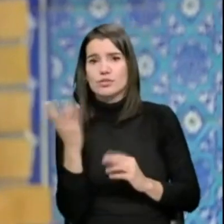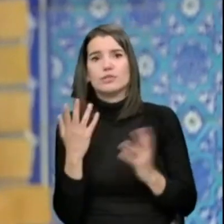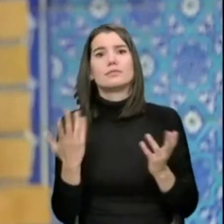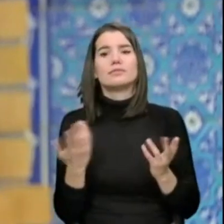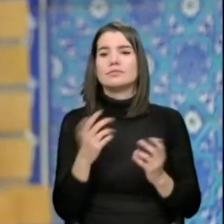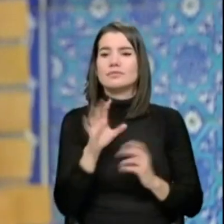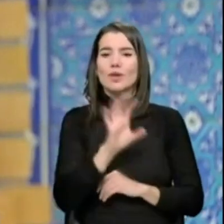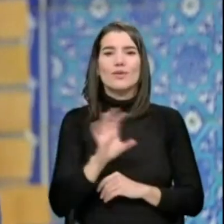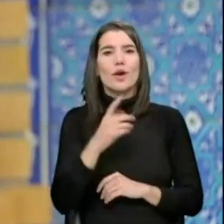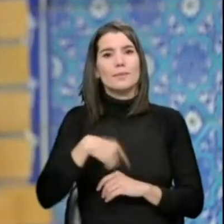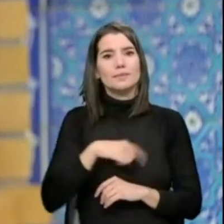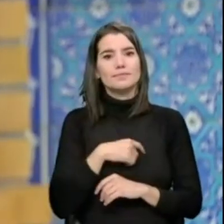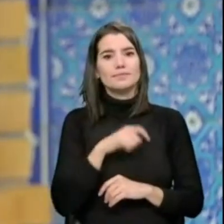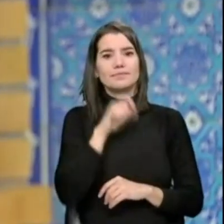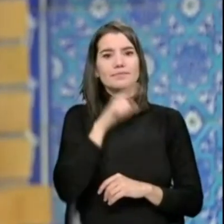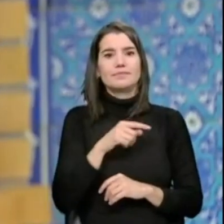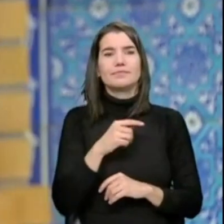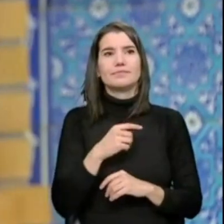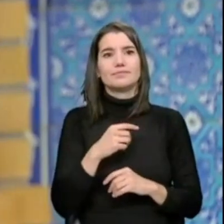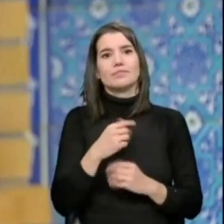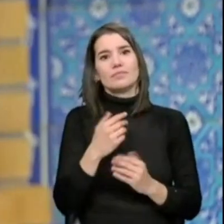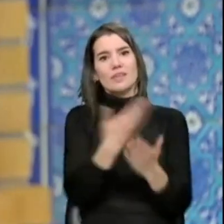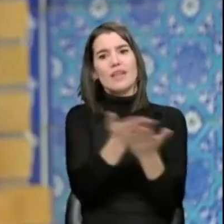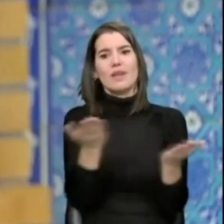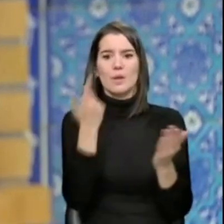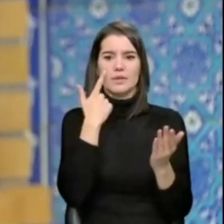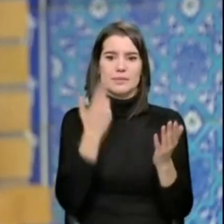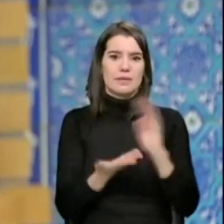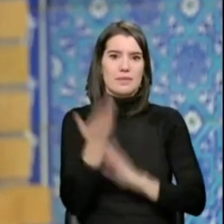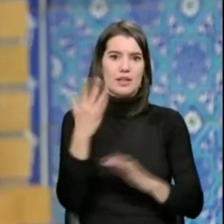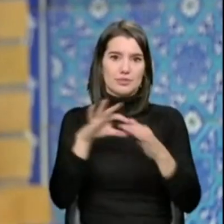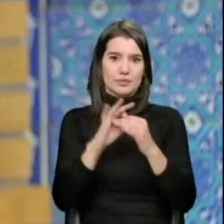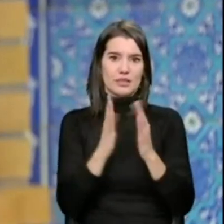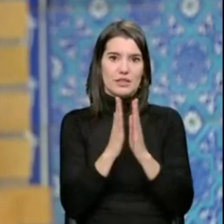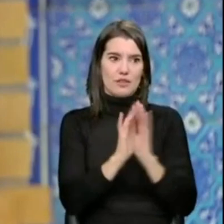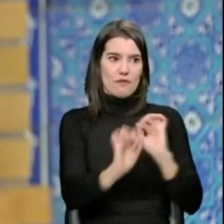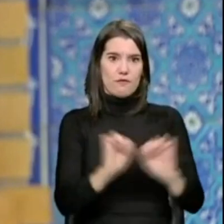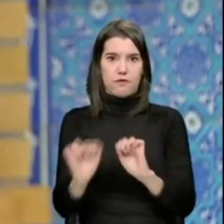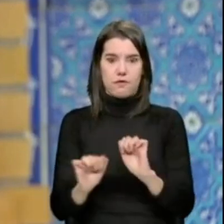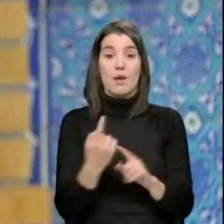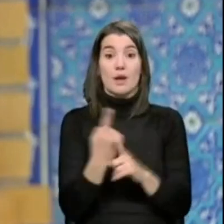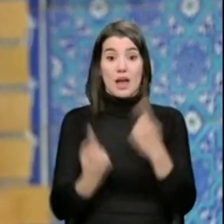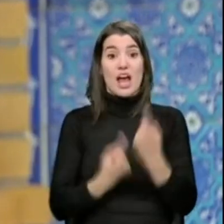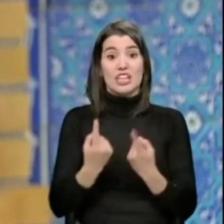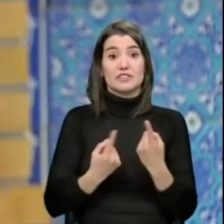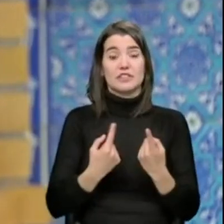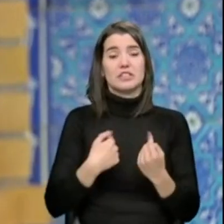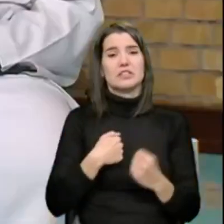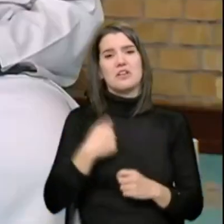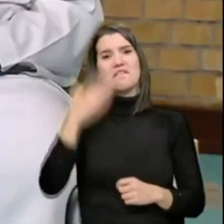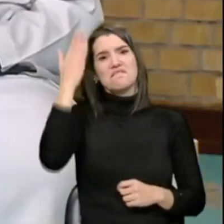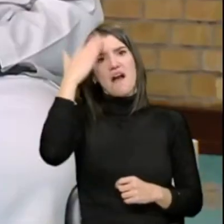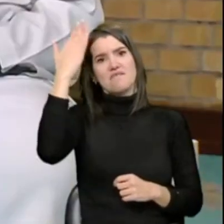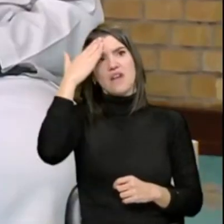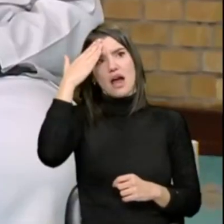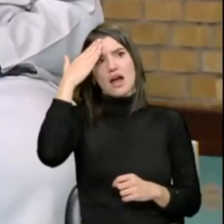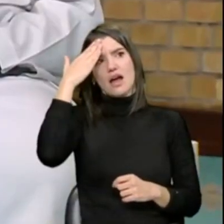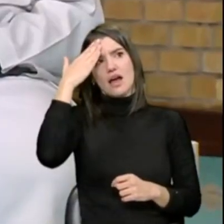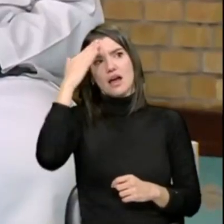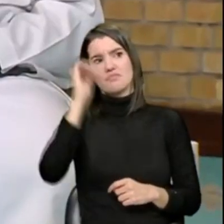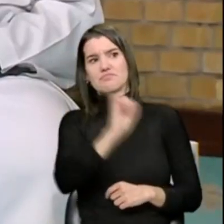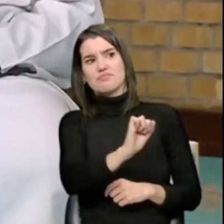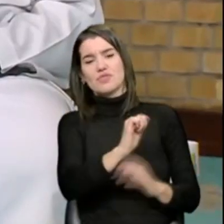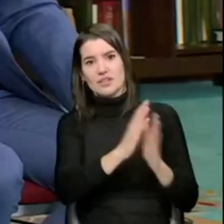que forma é que nós podemos passar mais conhecimento sobre as religiões? Porque muitas das vezes nós temos percepções erradas sobre